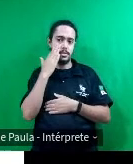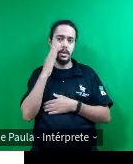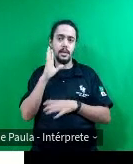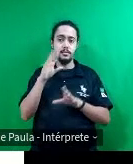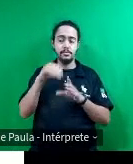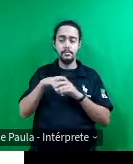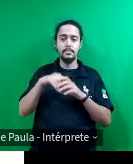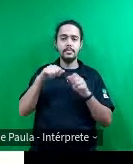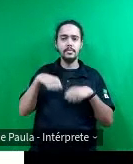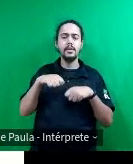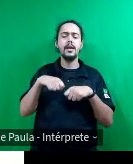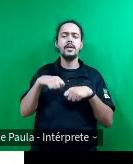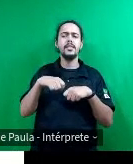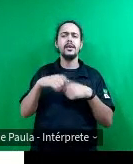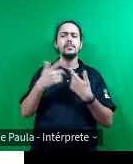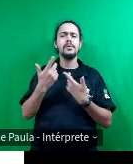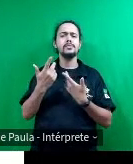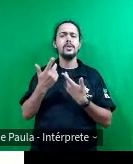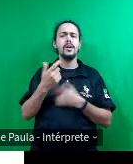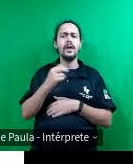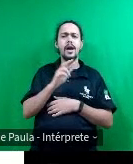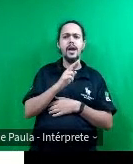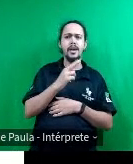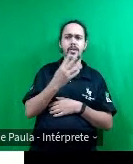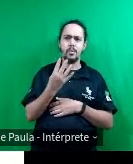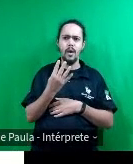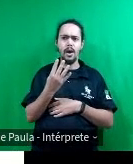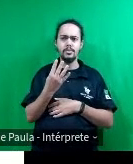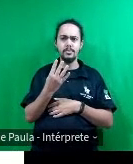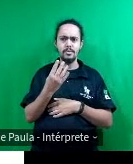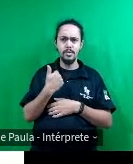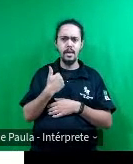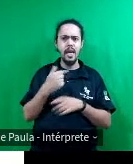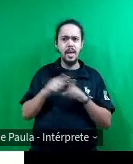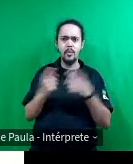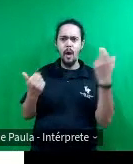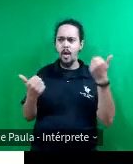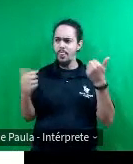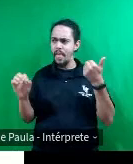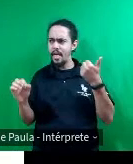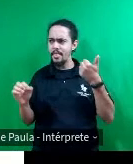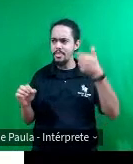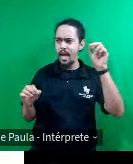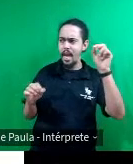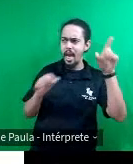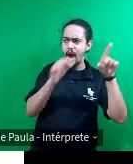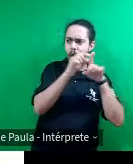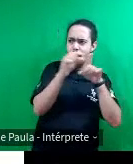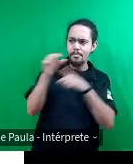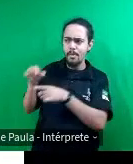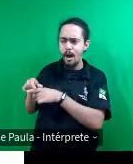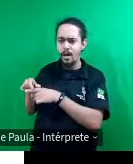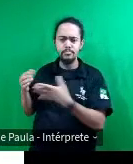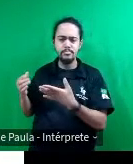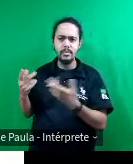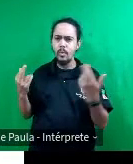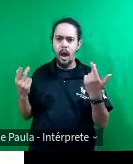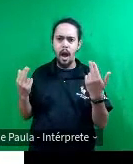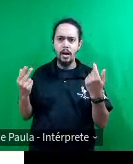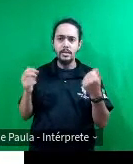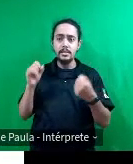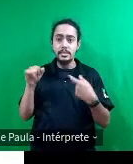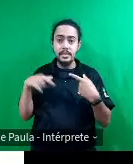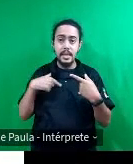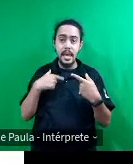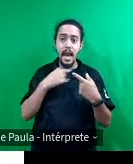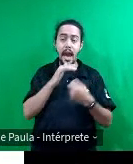Ora, mas o R4, olha o R4 aqui, também é 10 ohms. Se a corrente do circuito em série é a mesma, é justamente